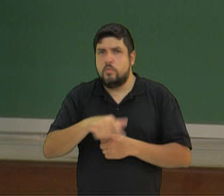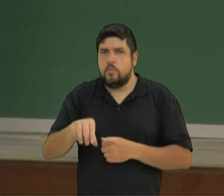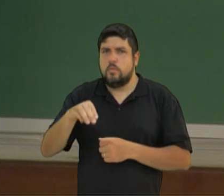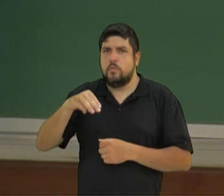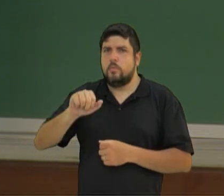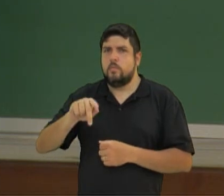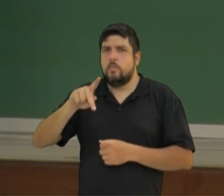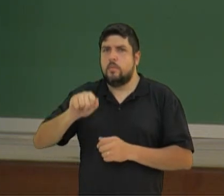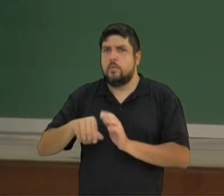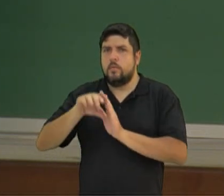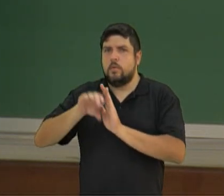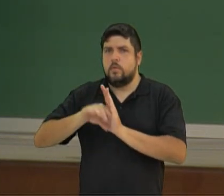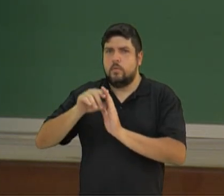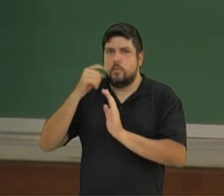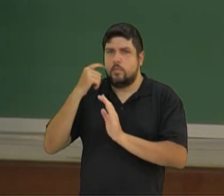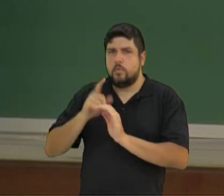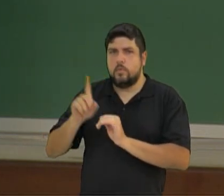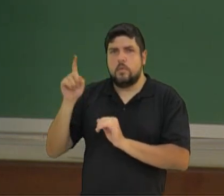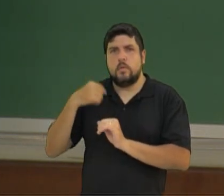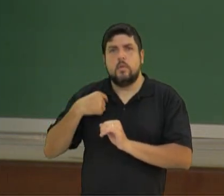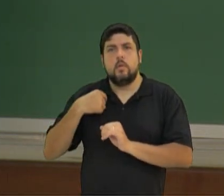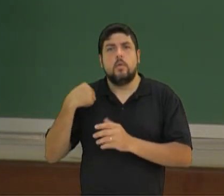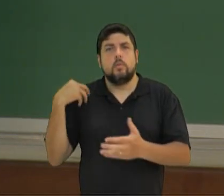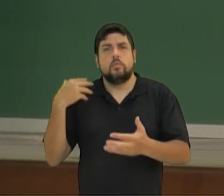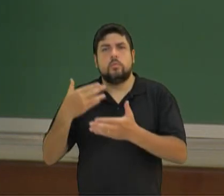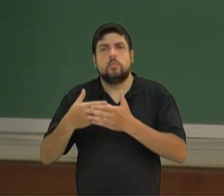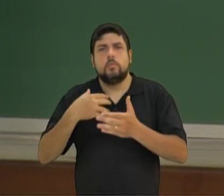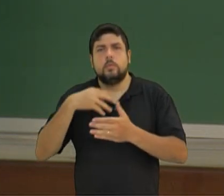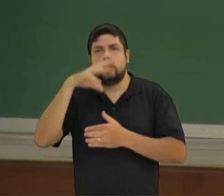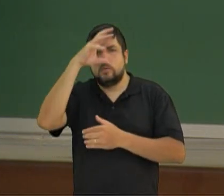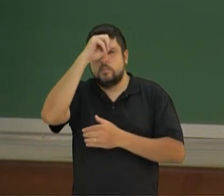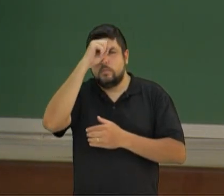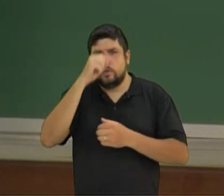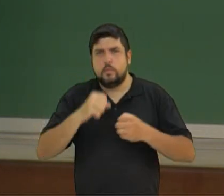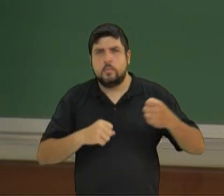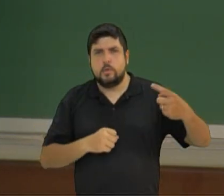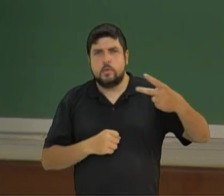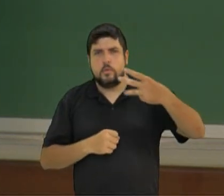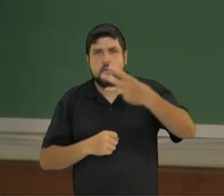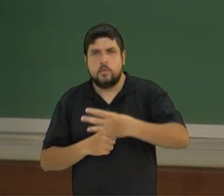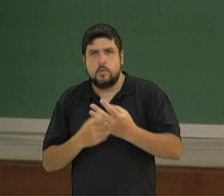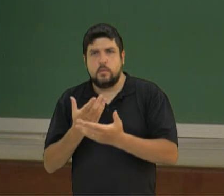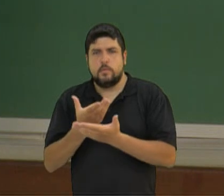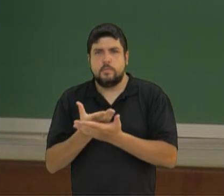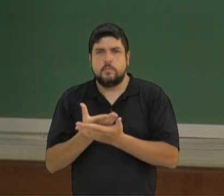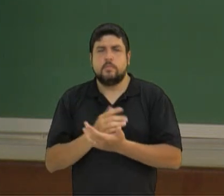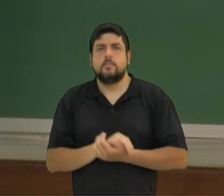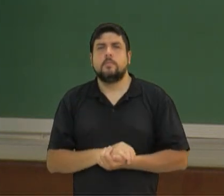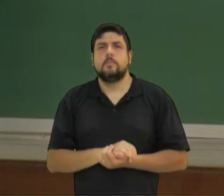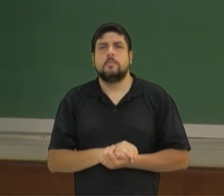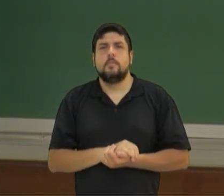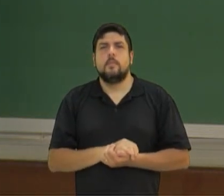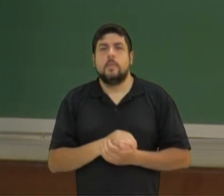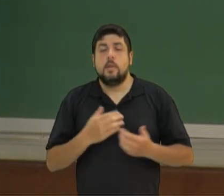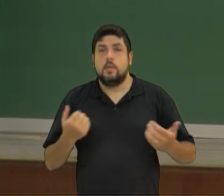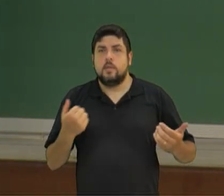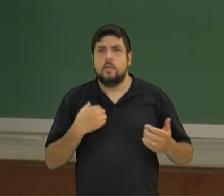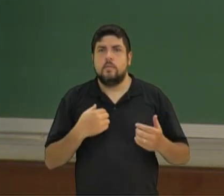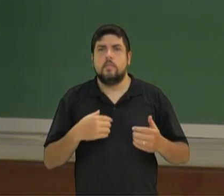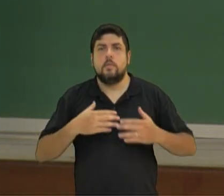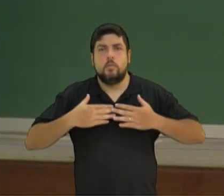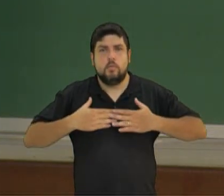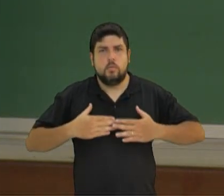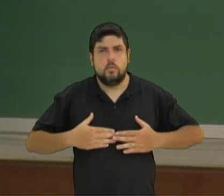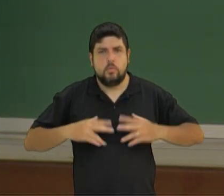gente ver tudo o que nós aprendemos nessas três aulas sobre o sistema muscular. Então, nós temos o nosso corpo